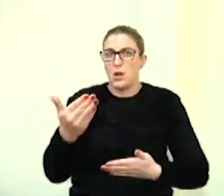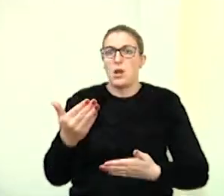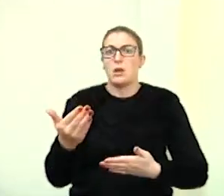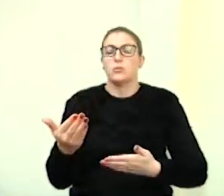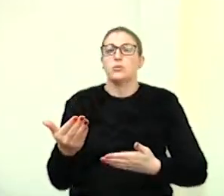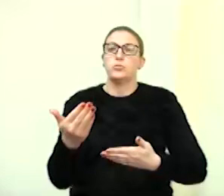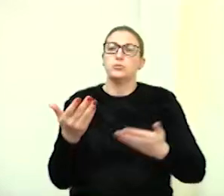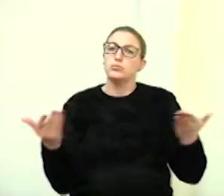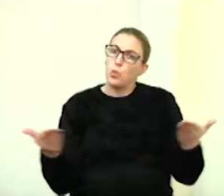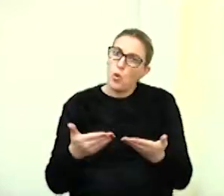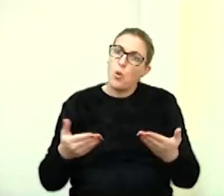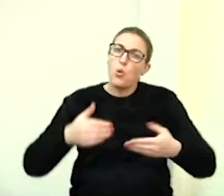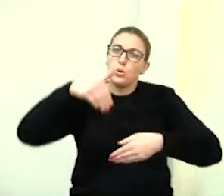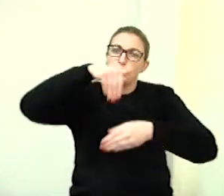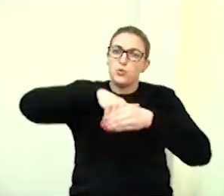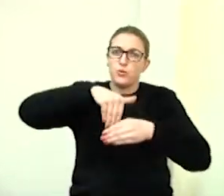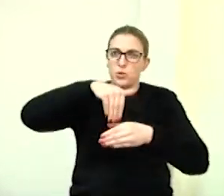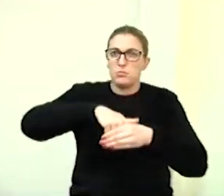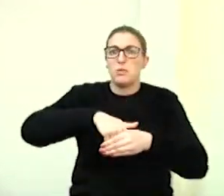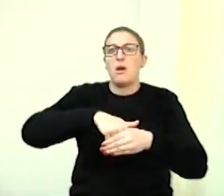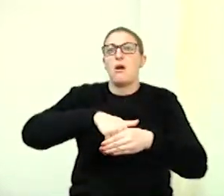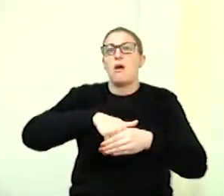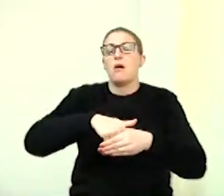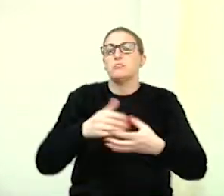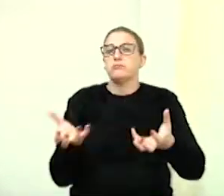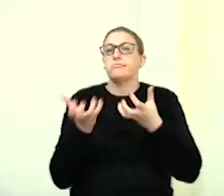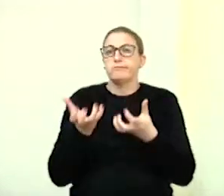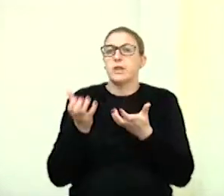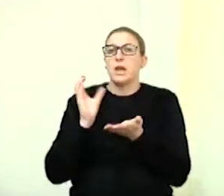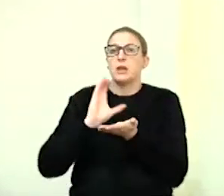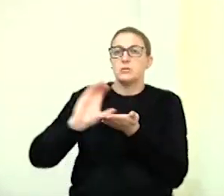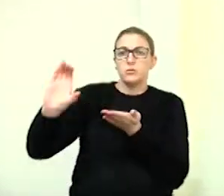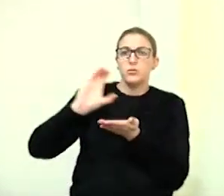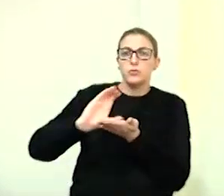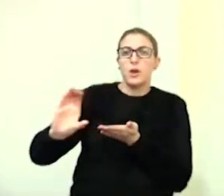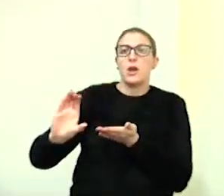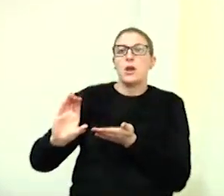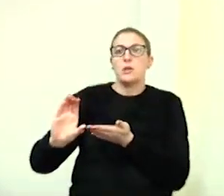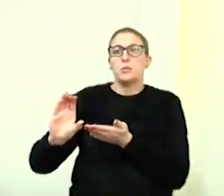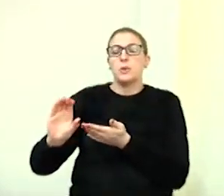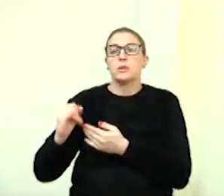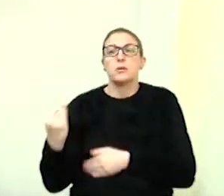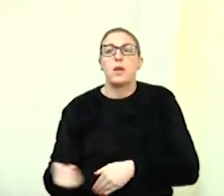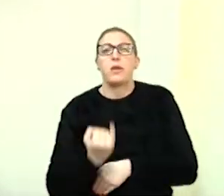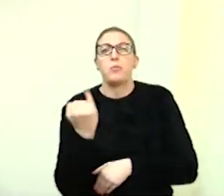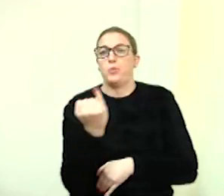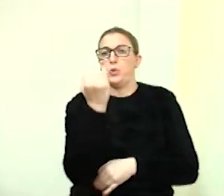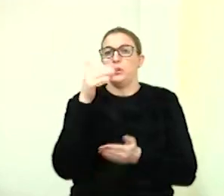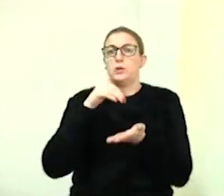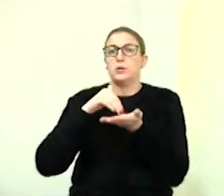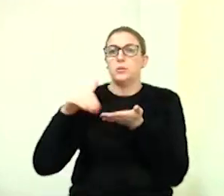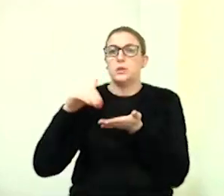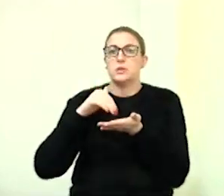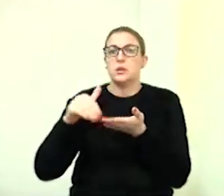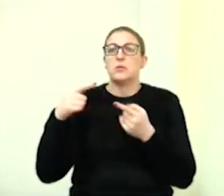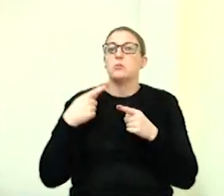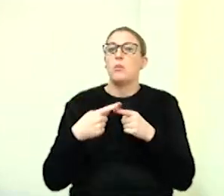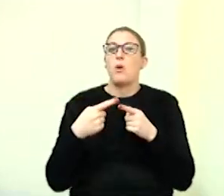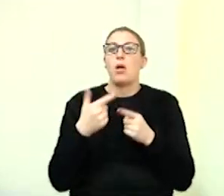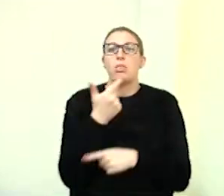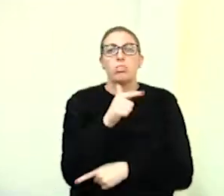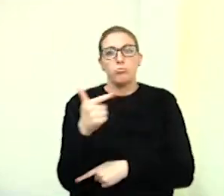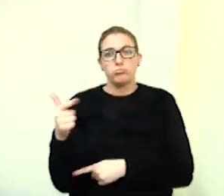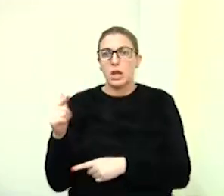dispor em repassar esse dinheiro lá, que será bem-vindo para aquela secretaria, porque eles não têm dinheiro para fazer assistência, e